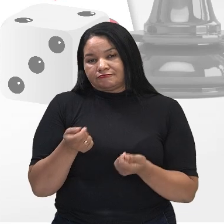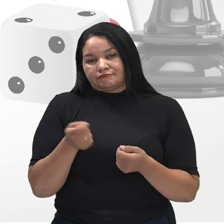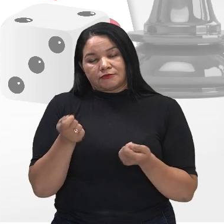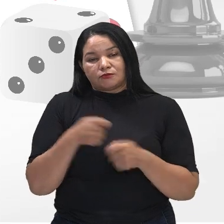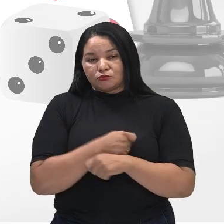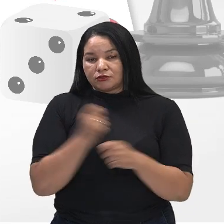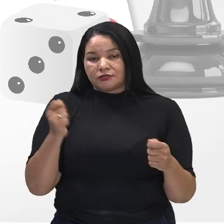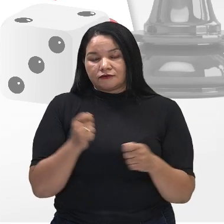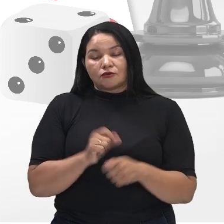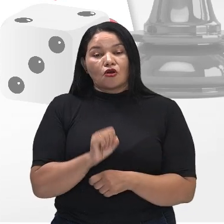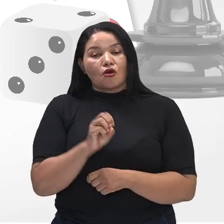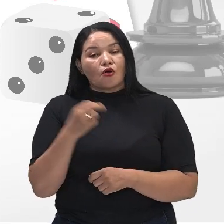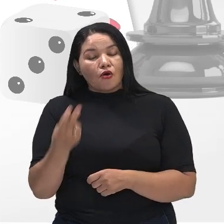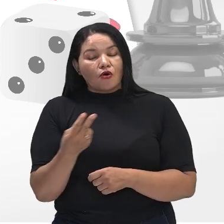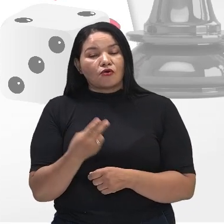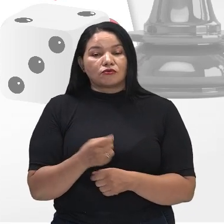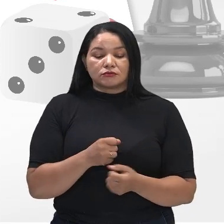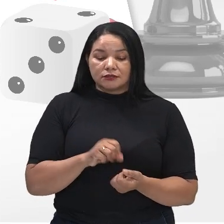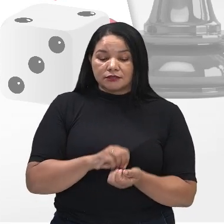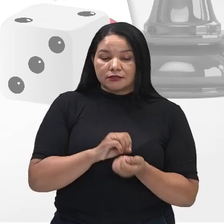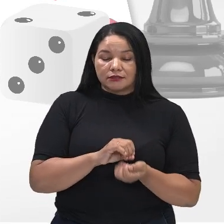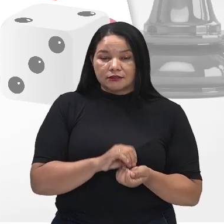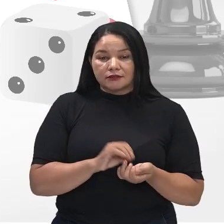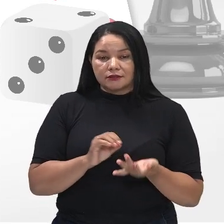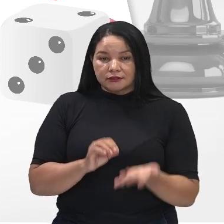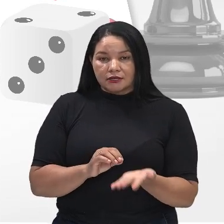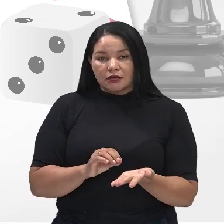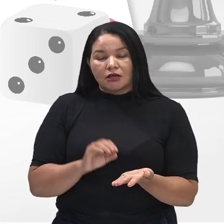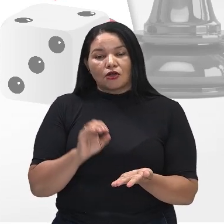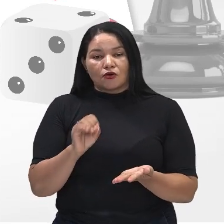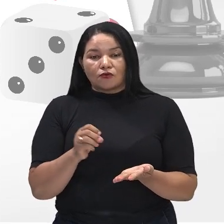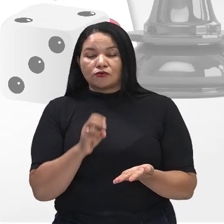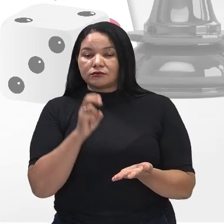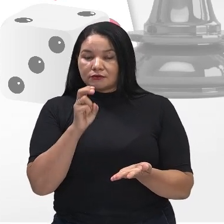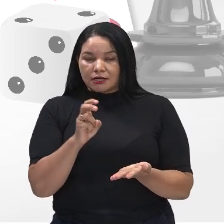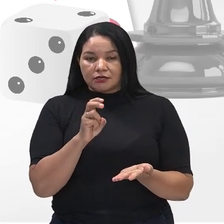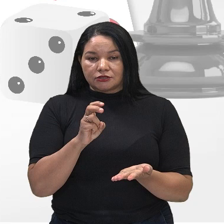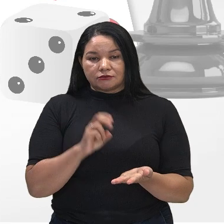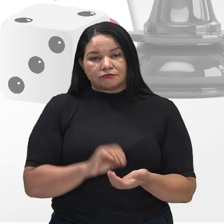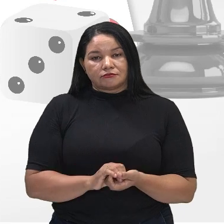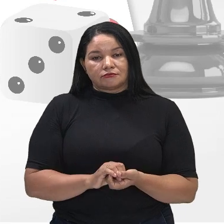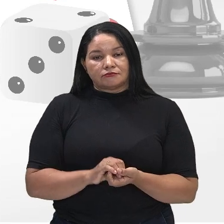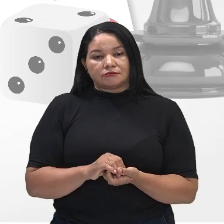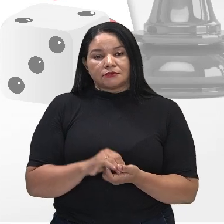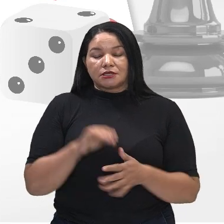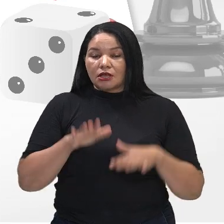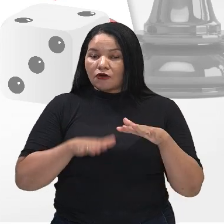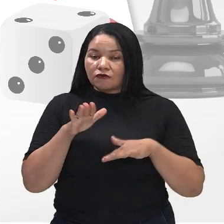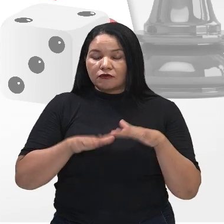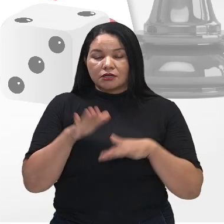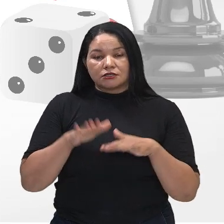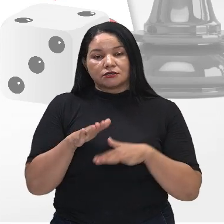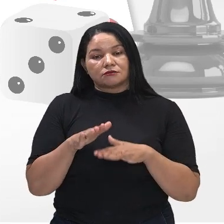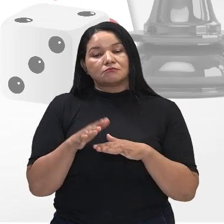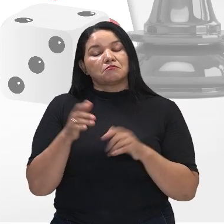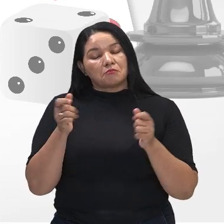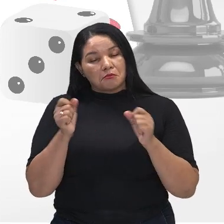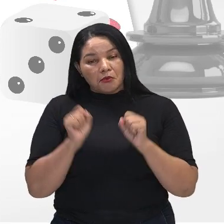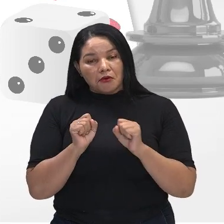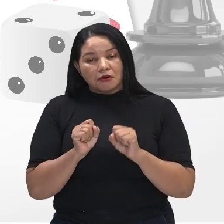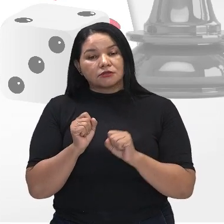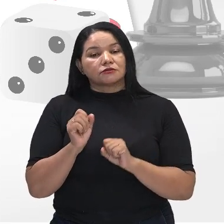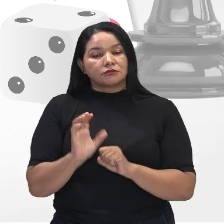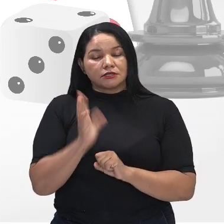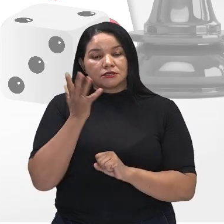esse dado 5 vezes, o 3 sempre aparecerá. Pode ser que aconteça? Pode ser que aconteça. Mas também